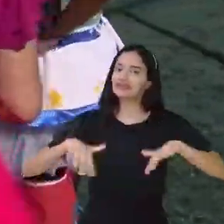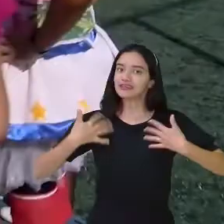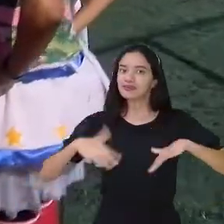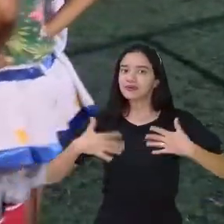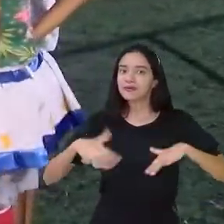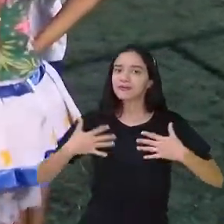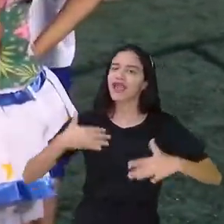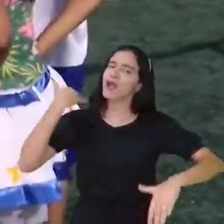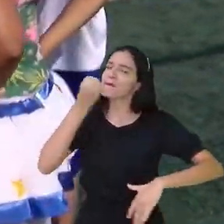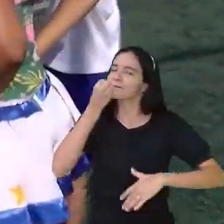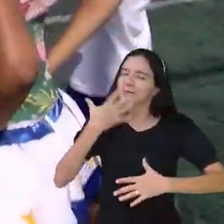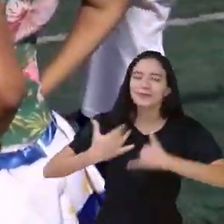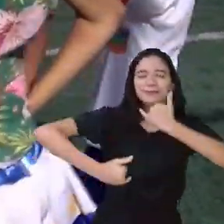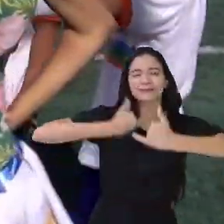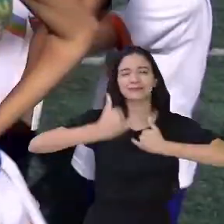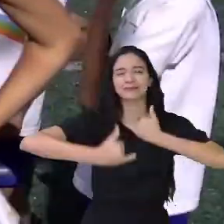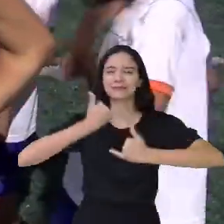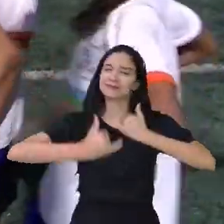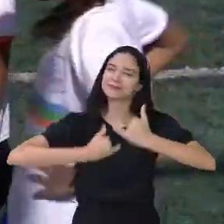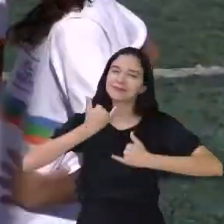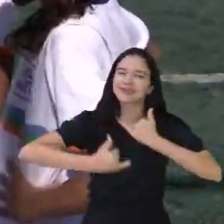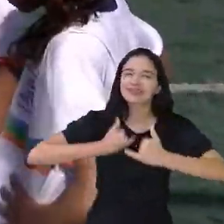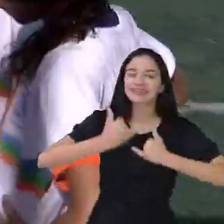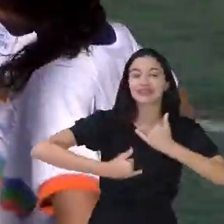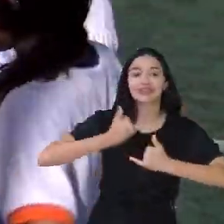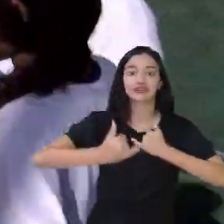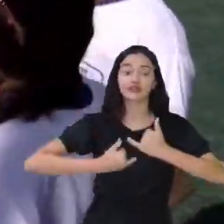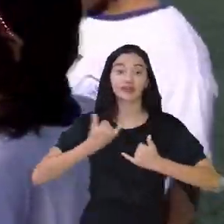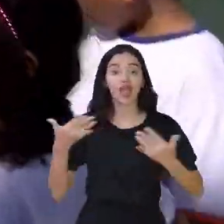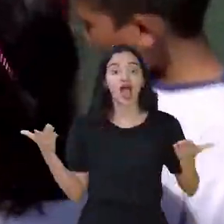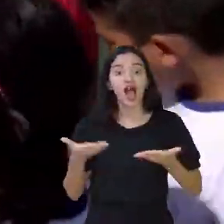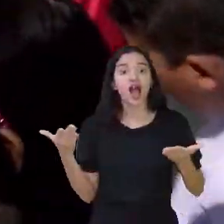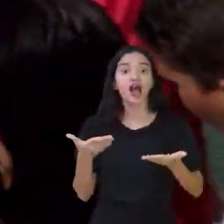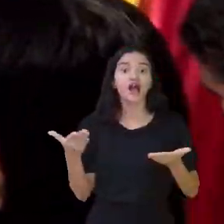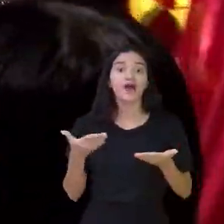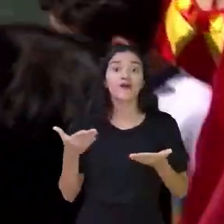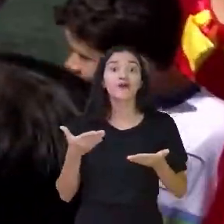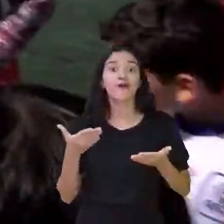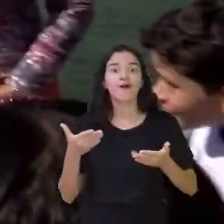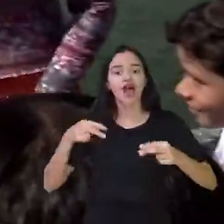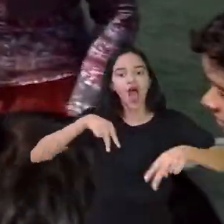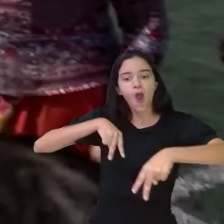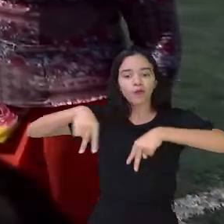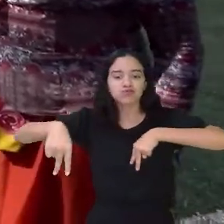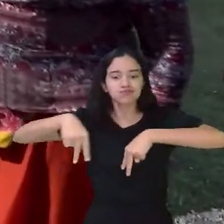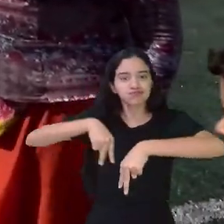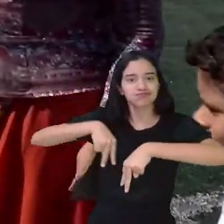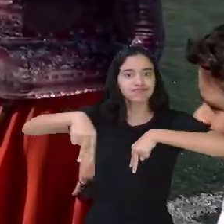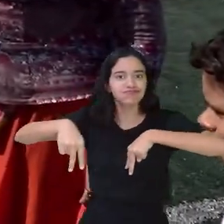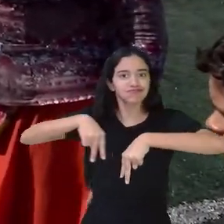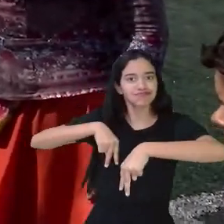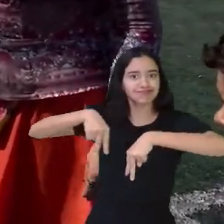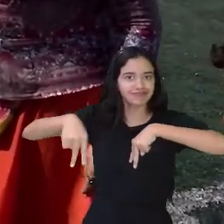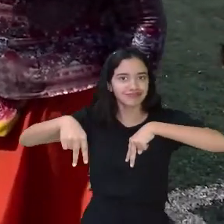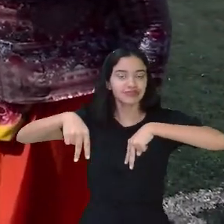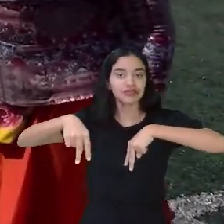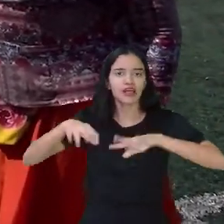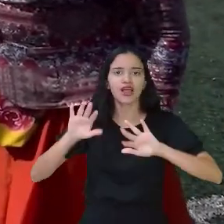é brincar é o bom é brincar e agora a gente só falta ensaiar o Zig Zig zaya